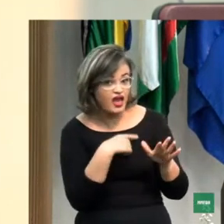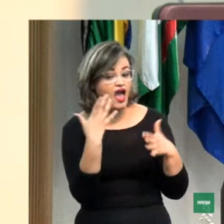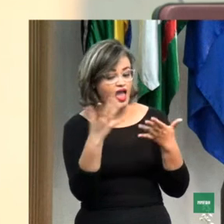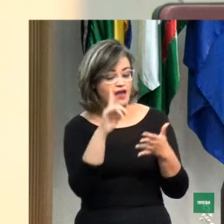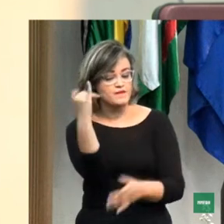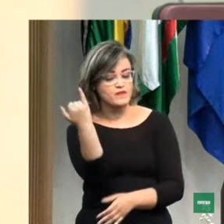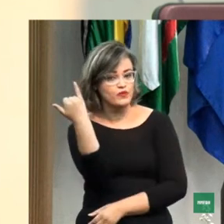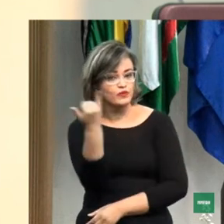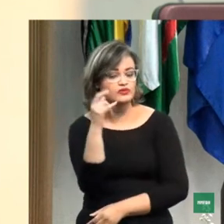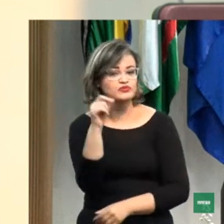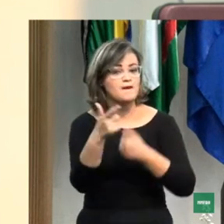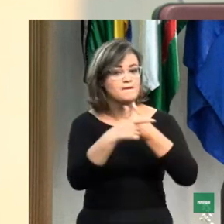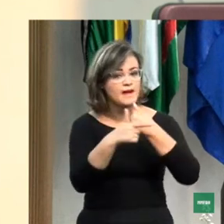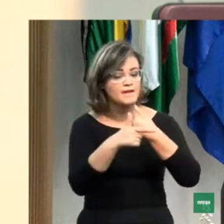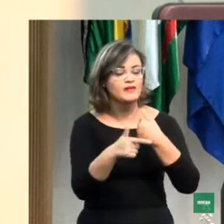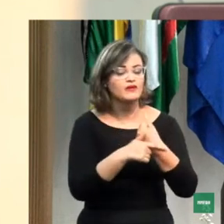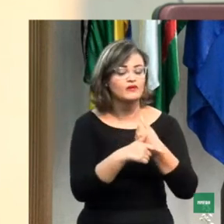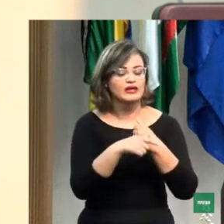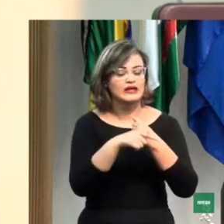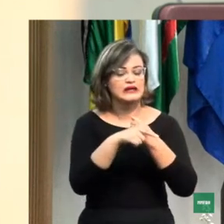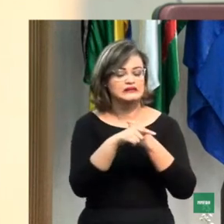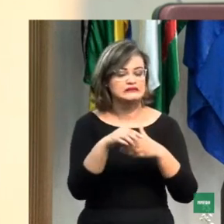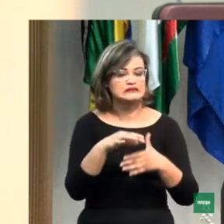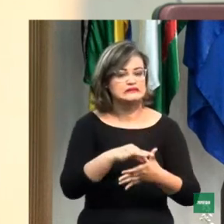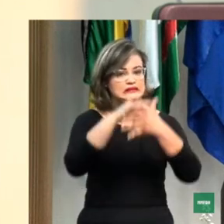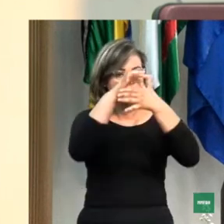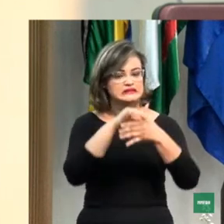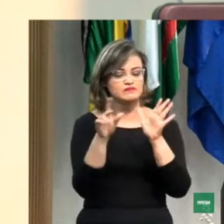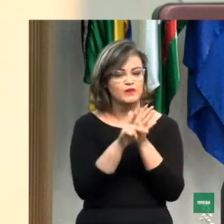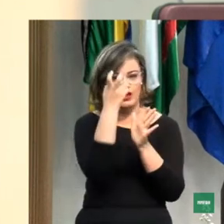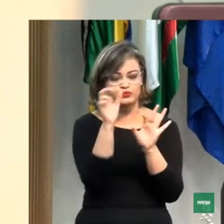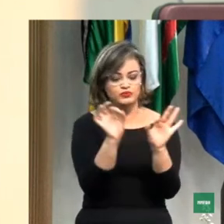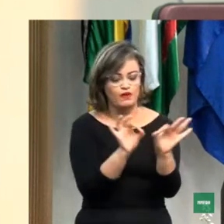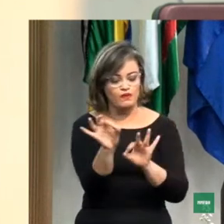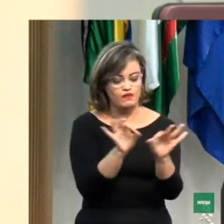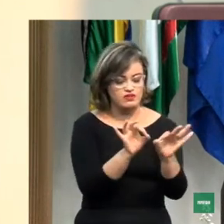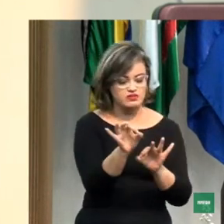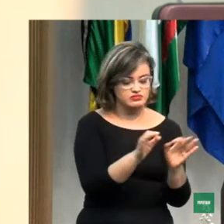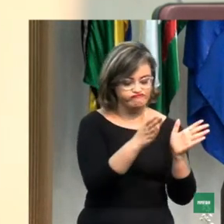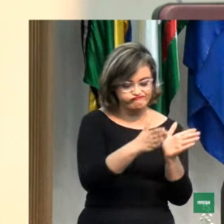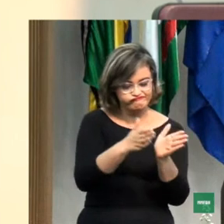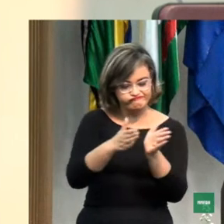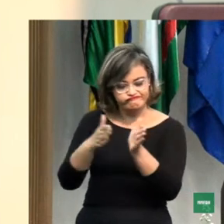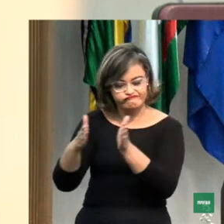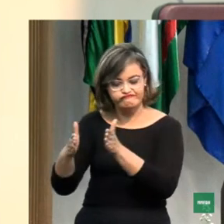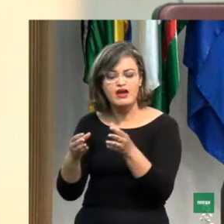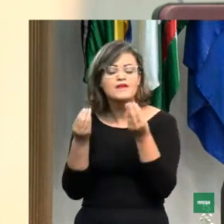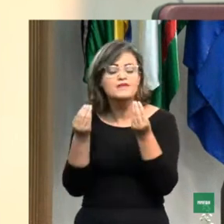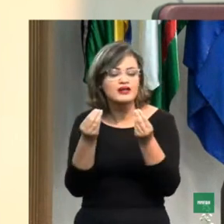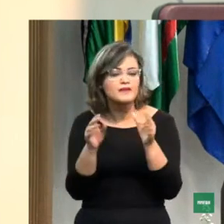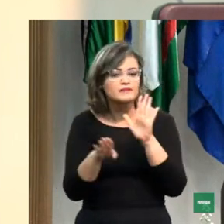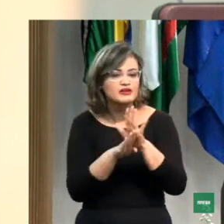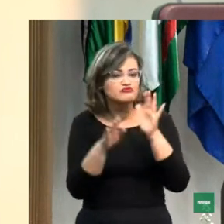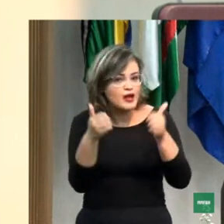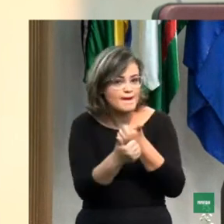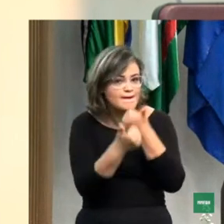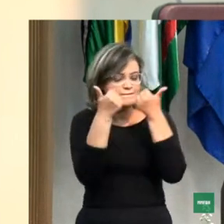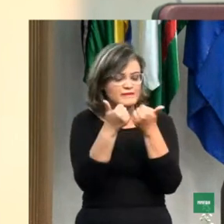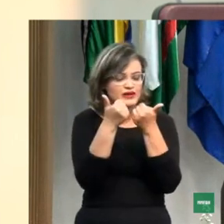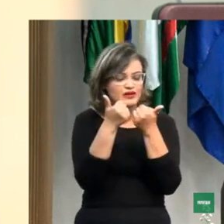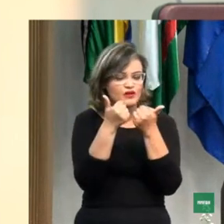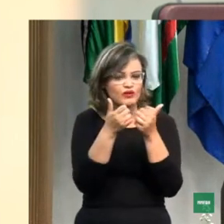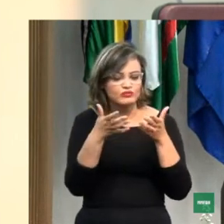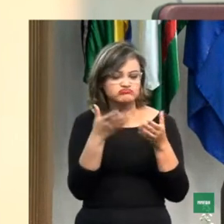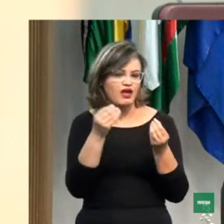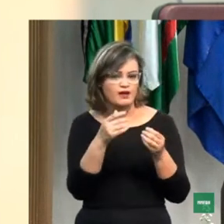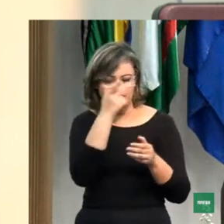das lideranças da cultura organizacional, contribuindo para a melhor fidelização do envolvimento de colaboradores